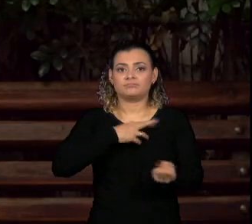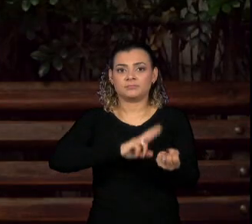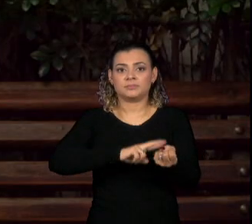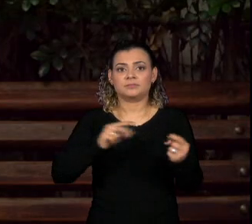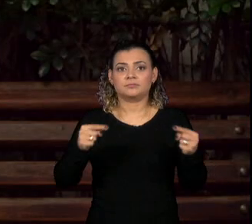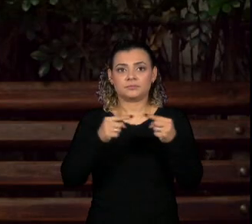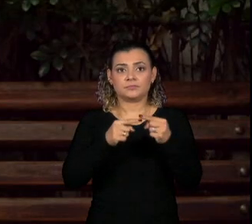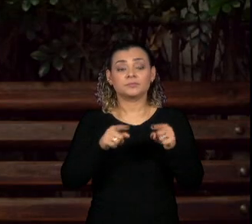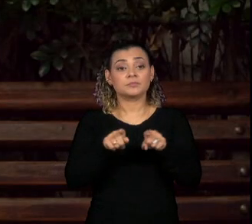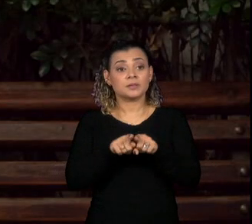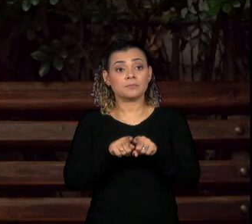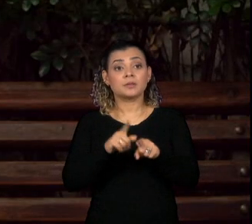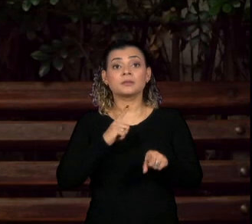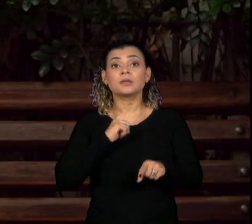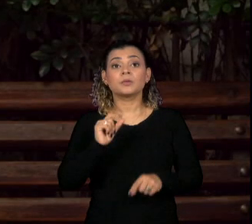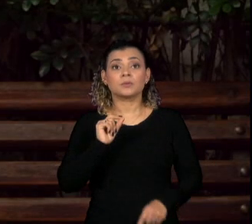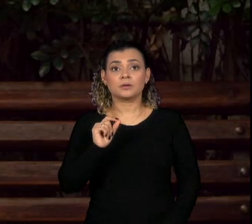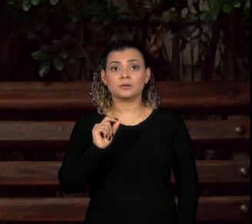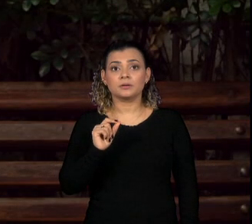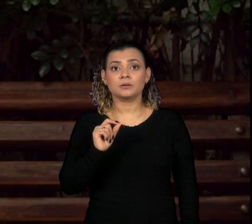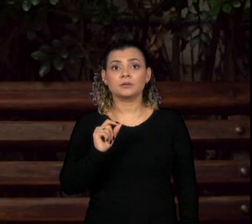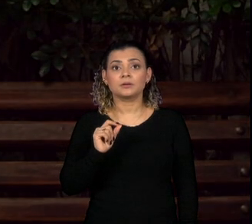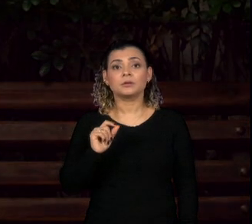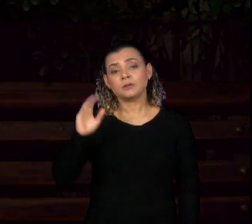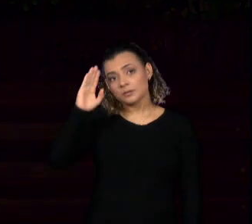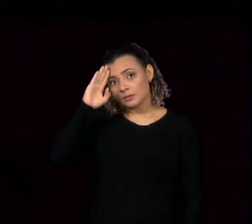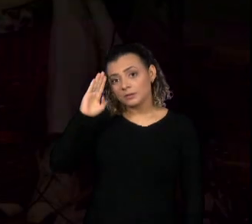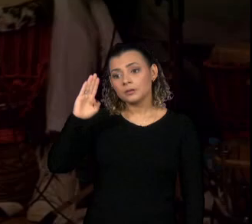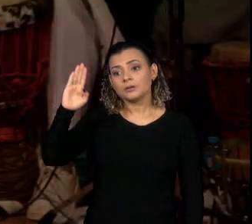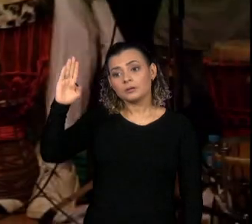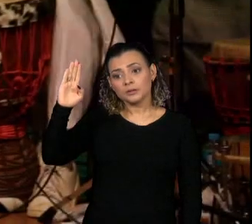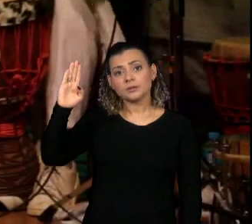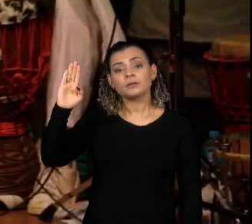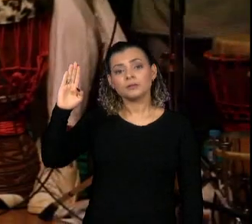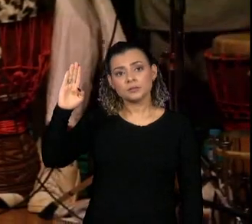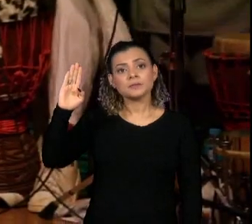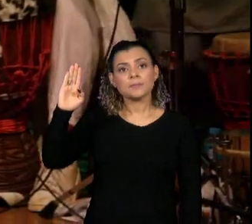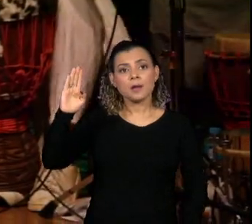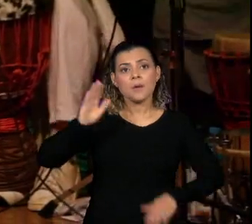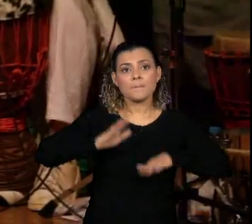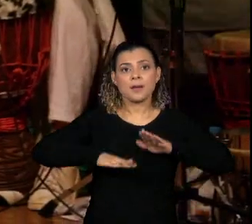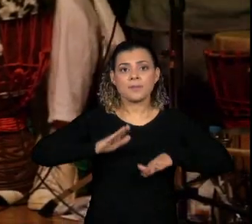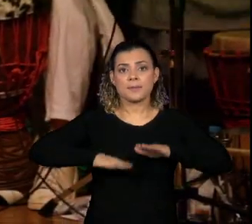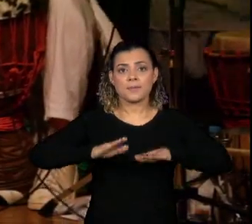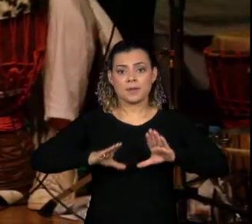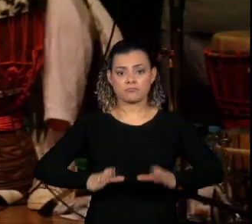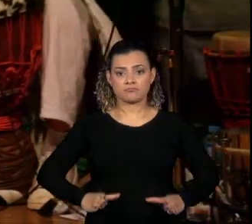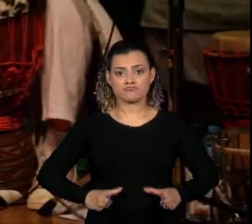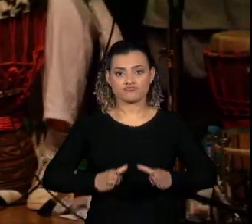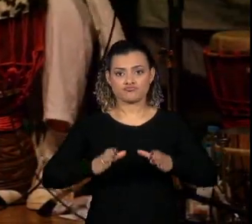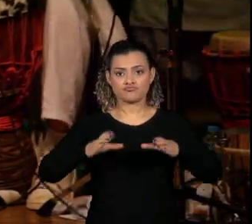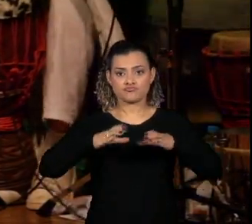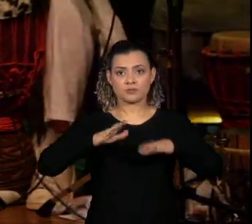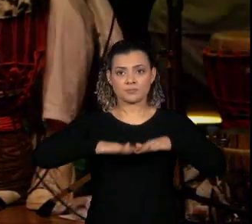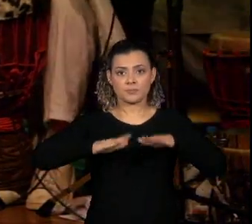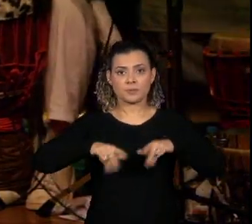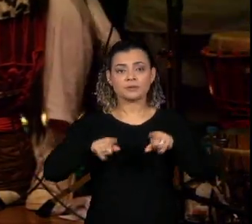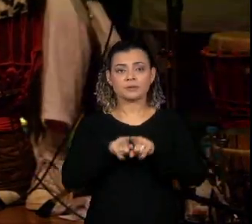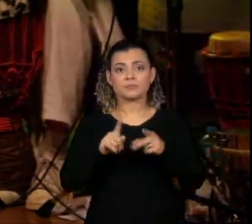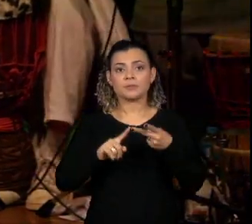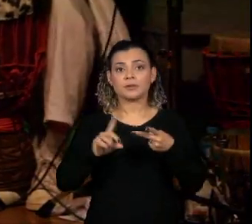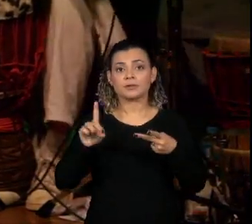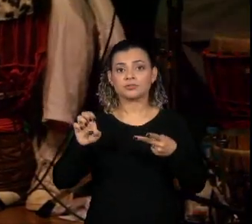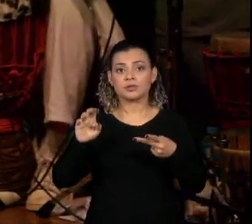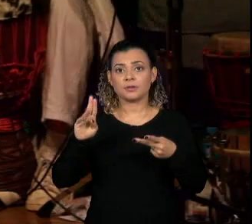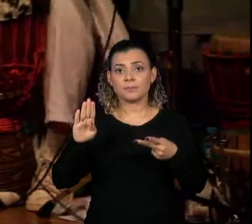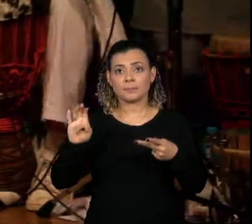Os dununs são os principais e logo ao lado deles vem djembe